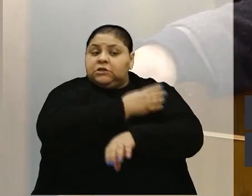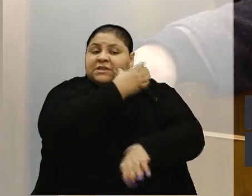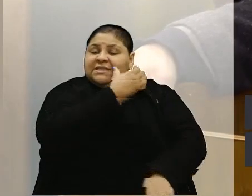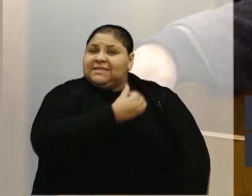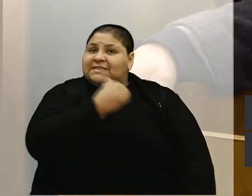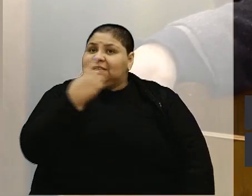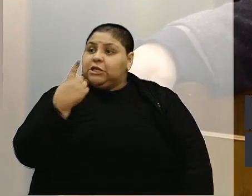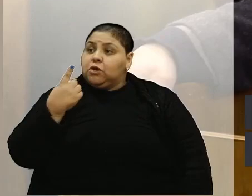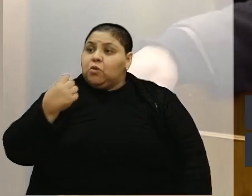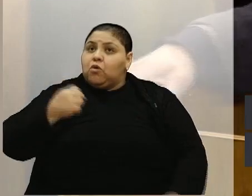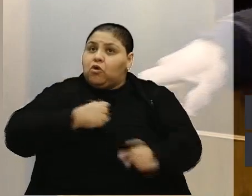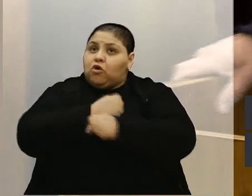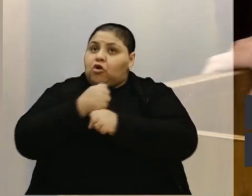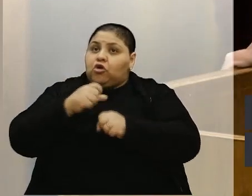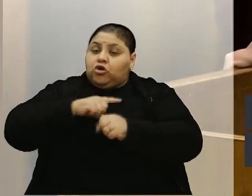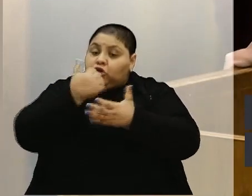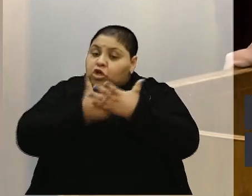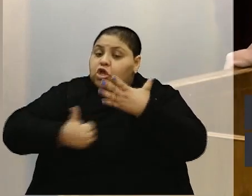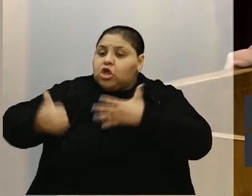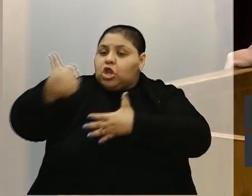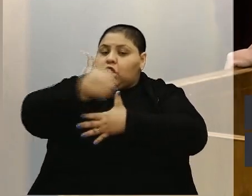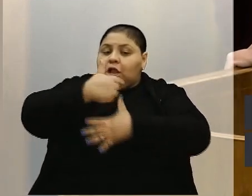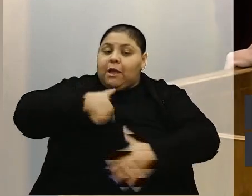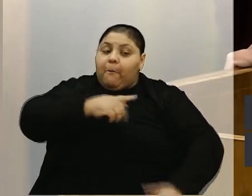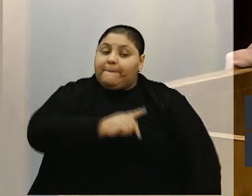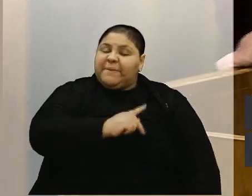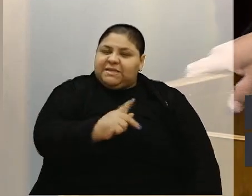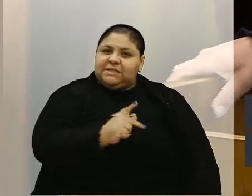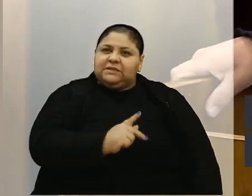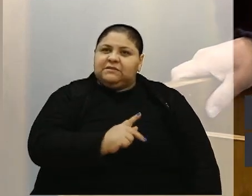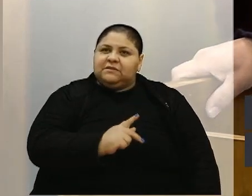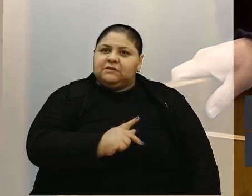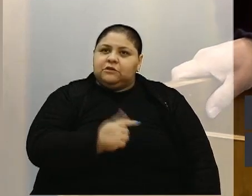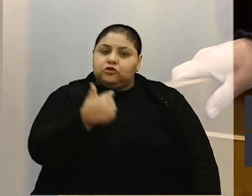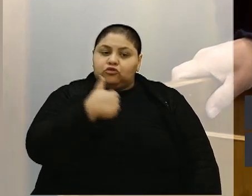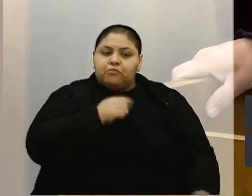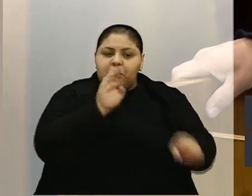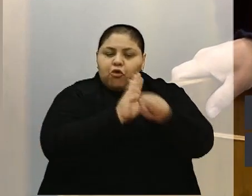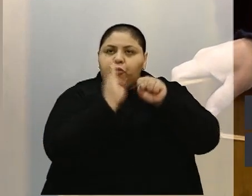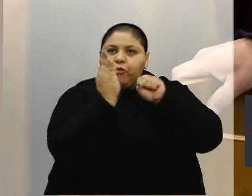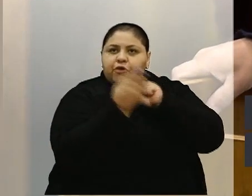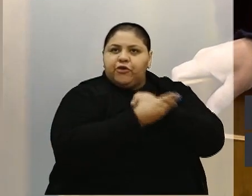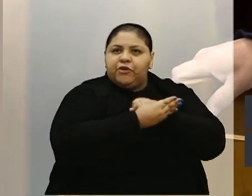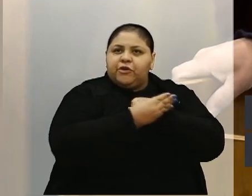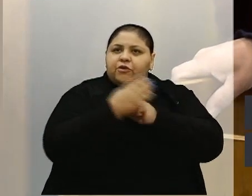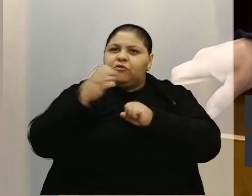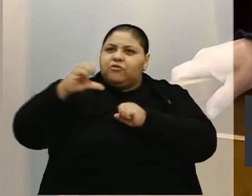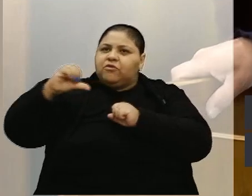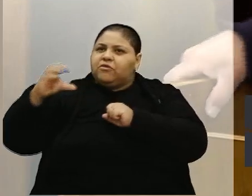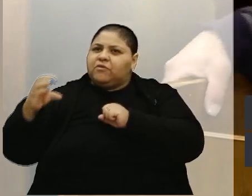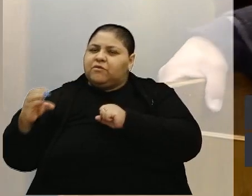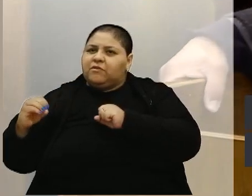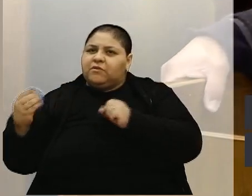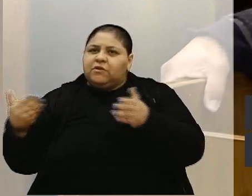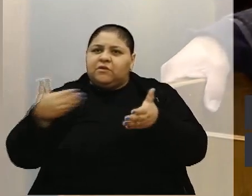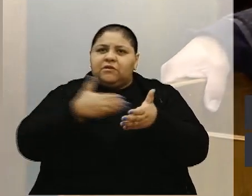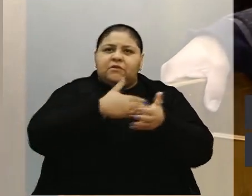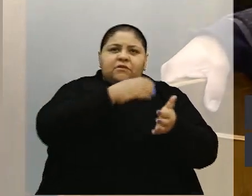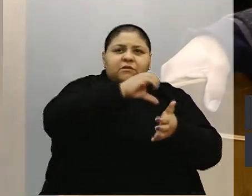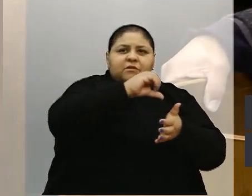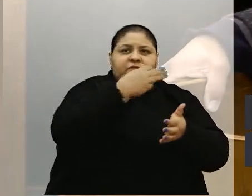anos. Eu tive o privilégio de ser presidente do meu bairro. De 91 a 93 eu